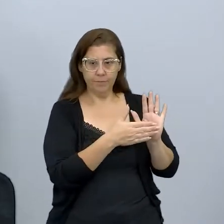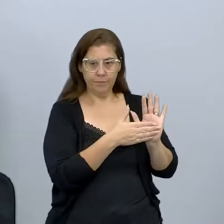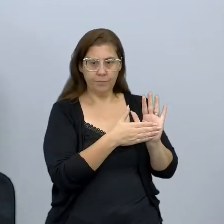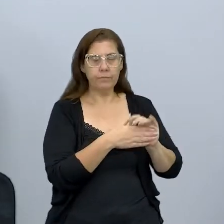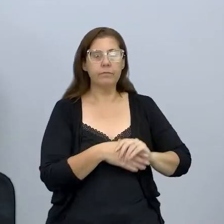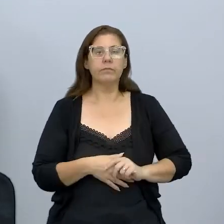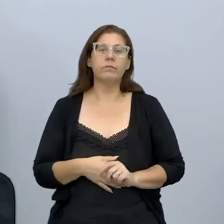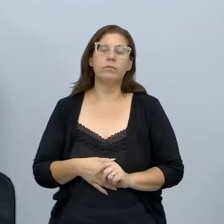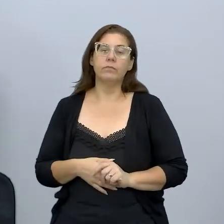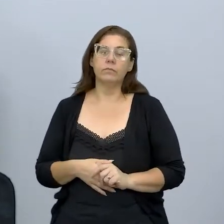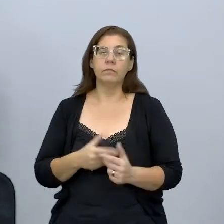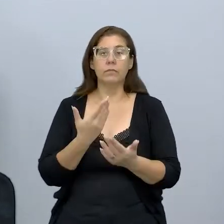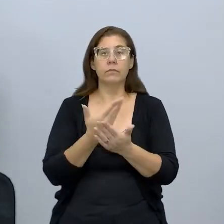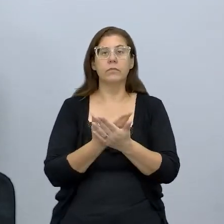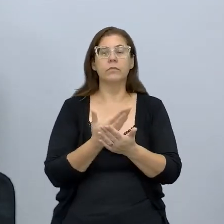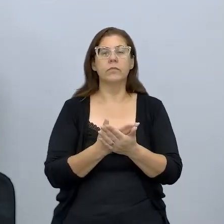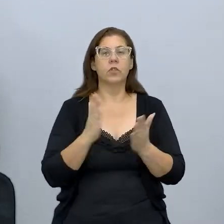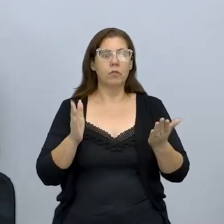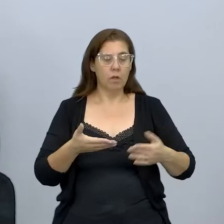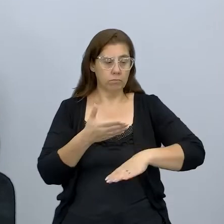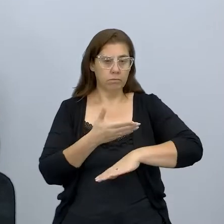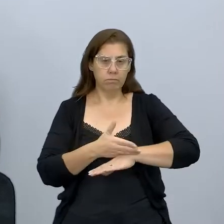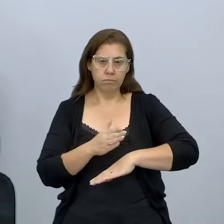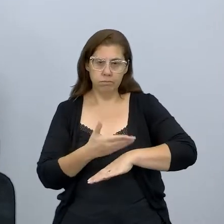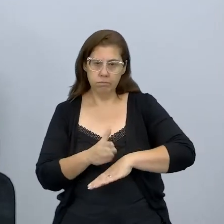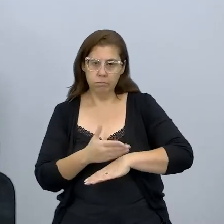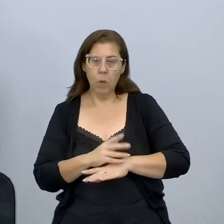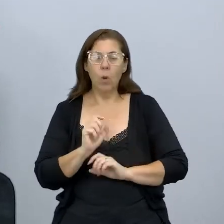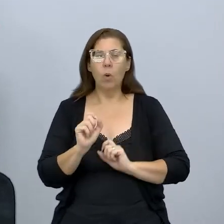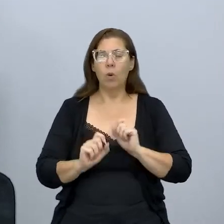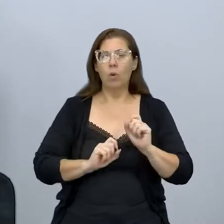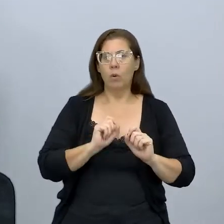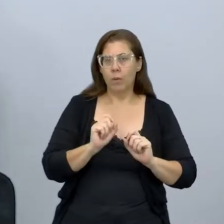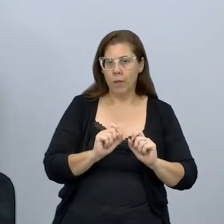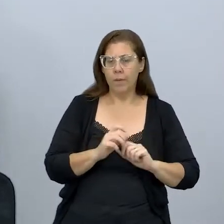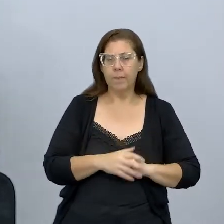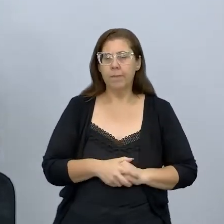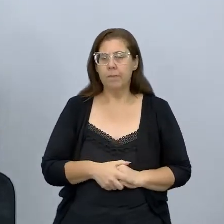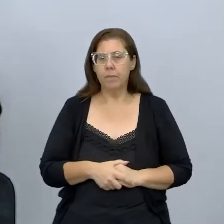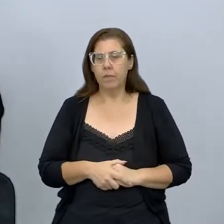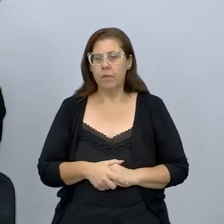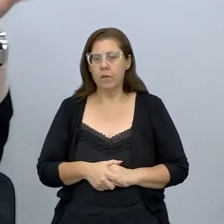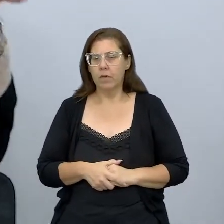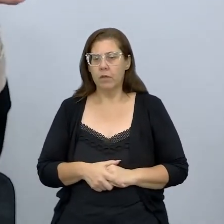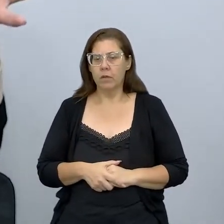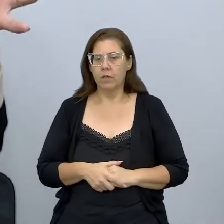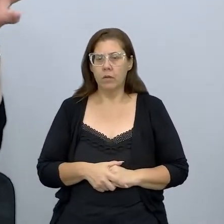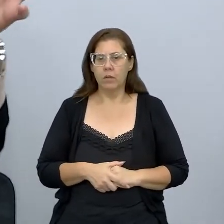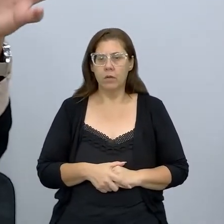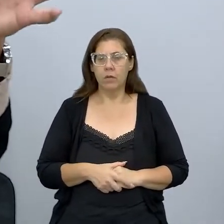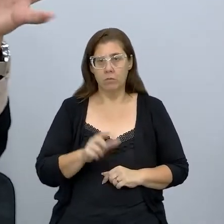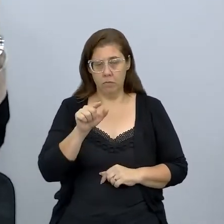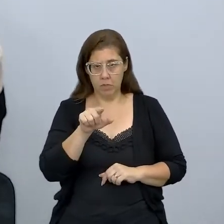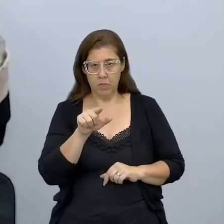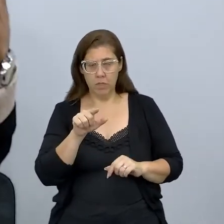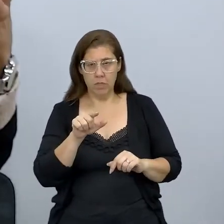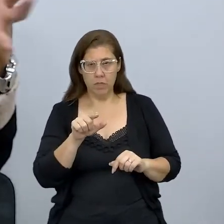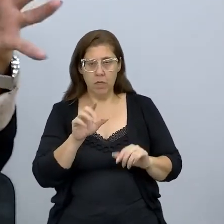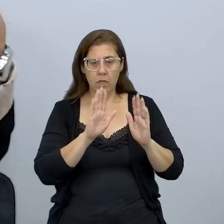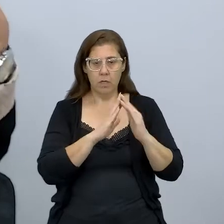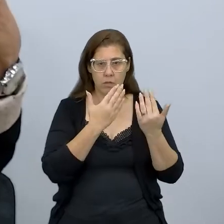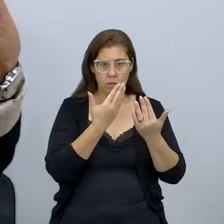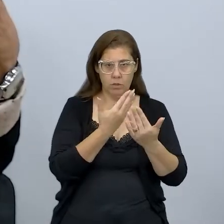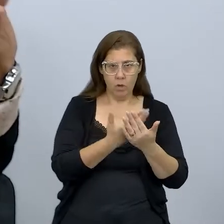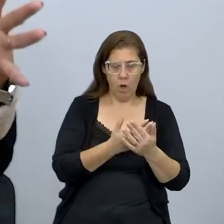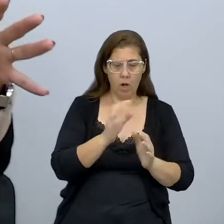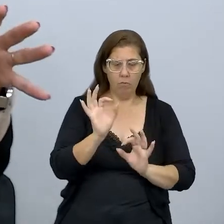a nossa aula de hoje a gente vai simular aquele World Café, que é uma ideia de que vocês aí na sua escola se reúnam